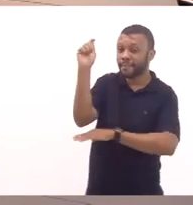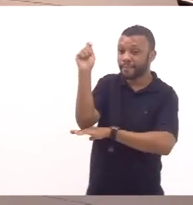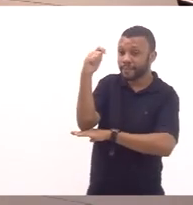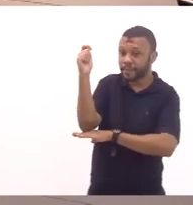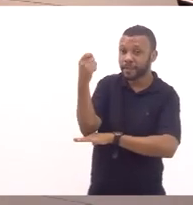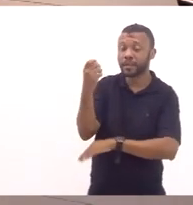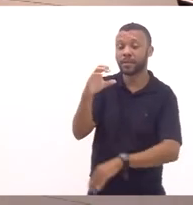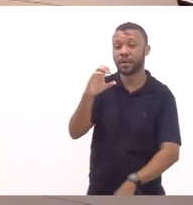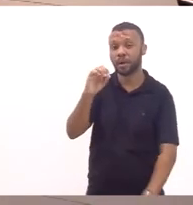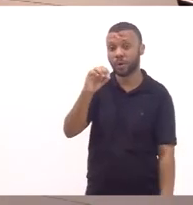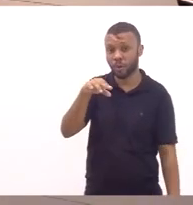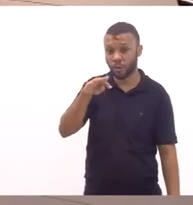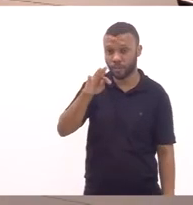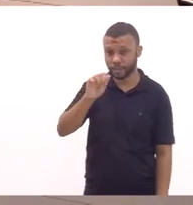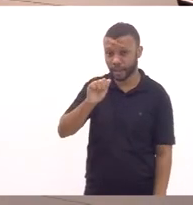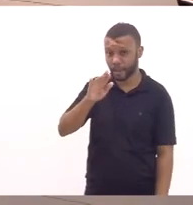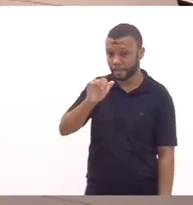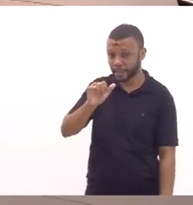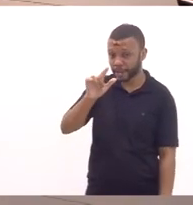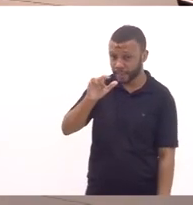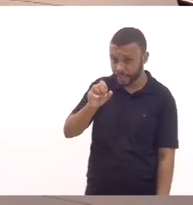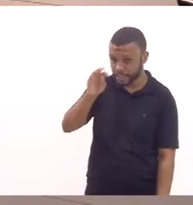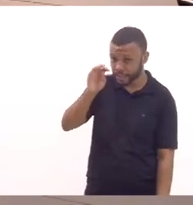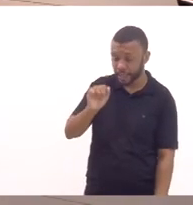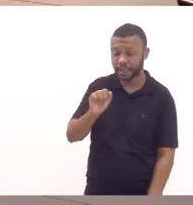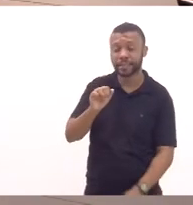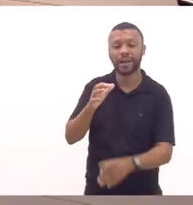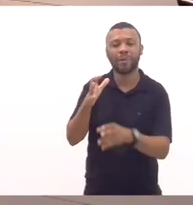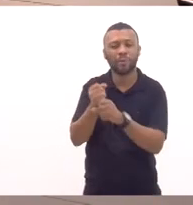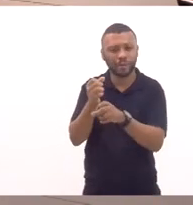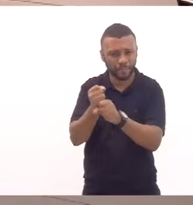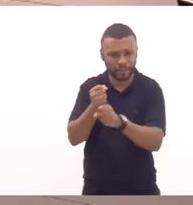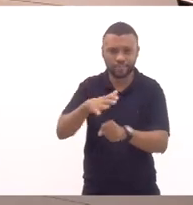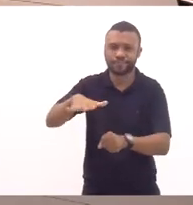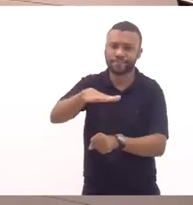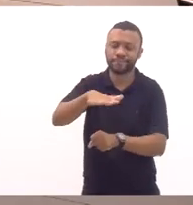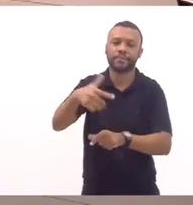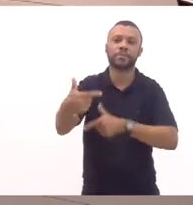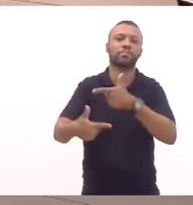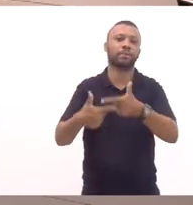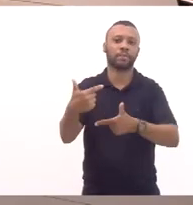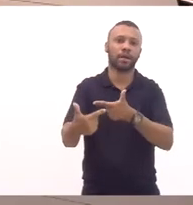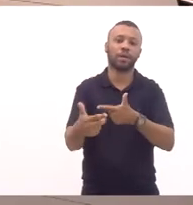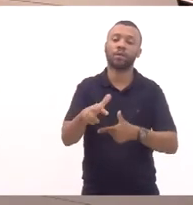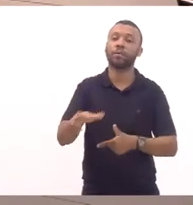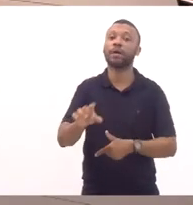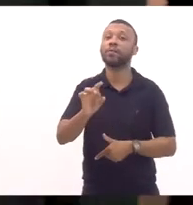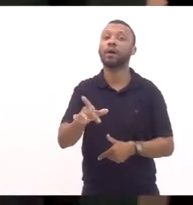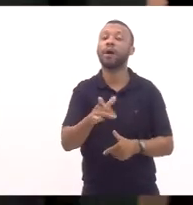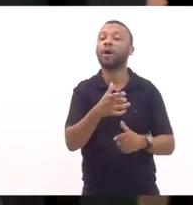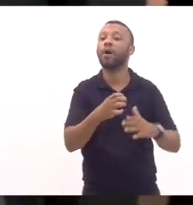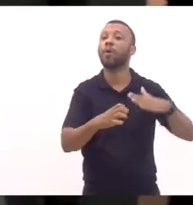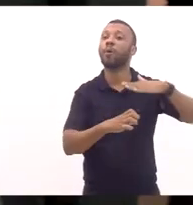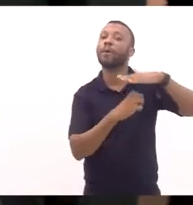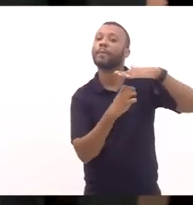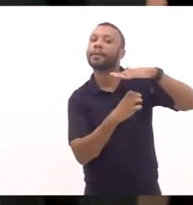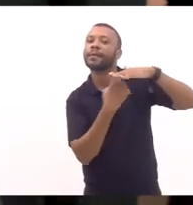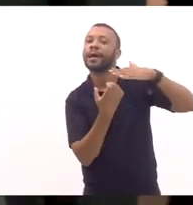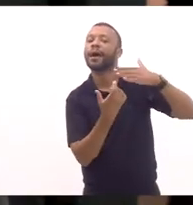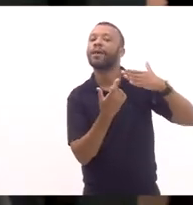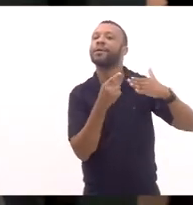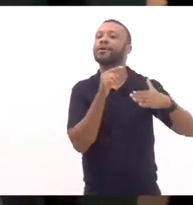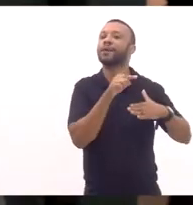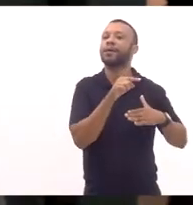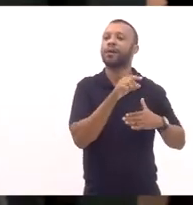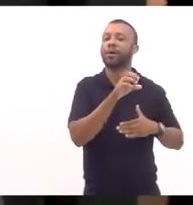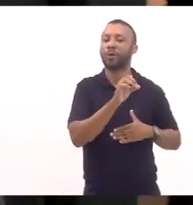Contabilistas, profissionais da contabilidade, são trabalhadores, porque não é só o empresário contábil.